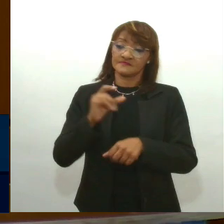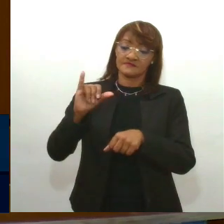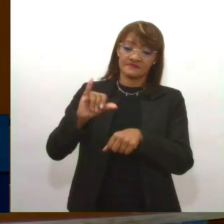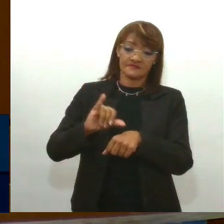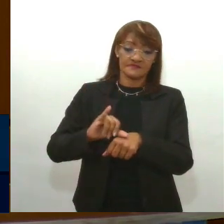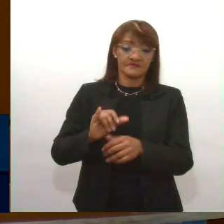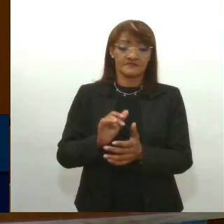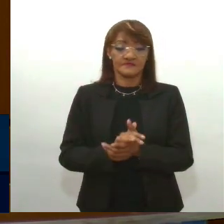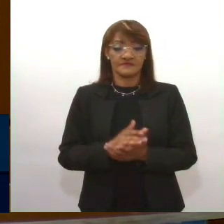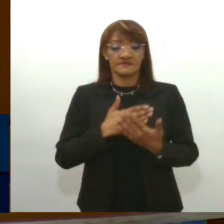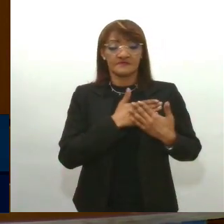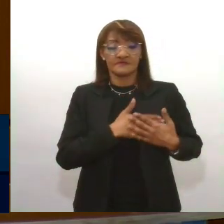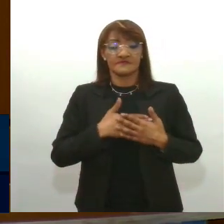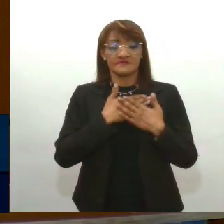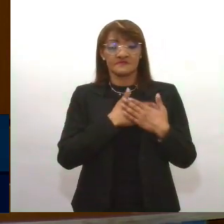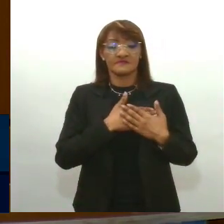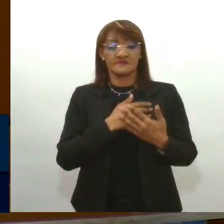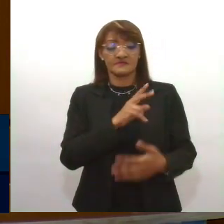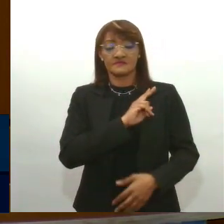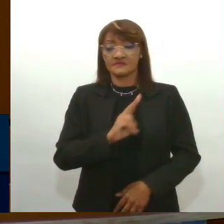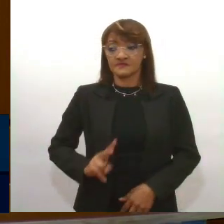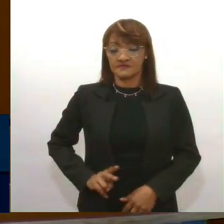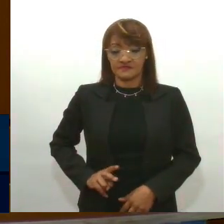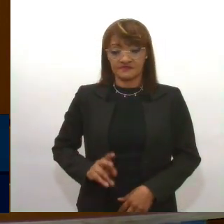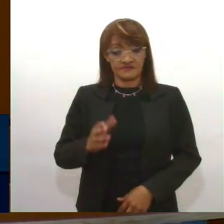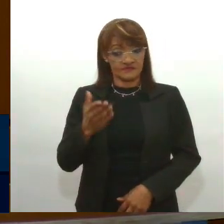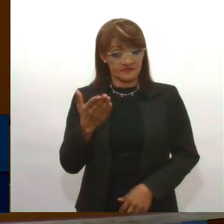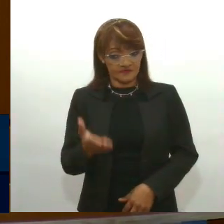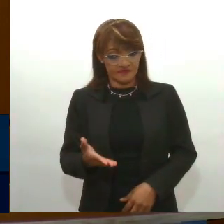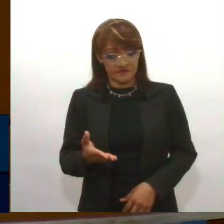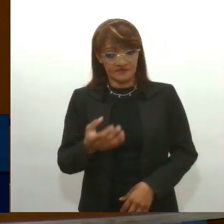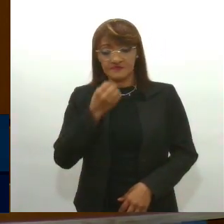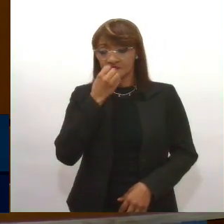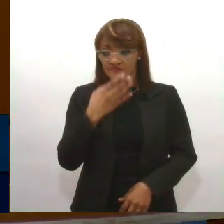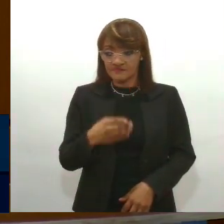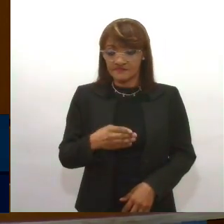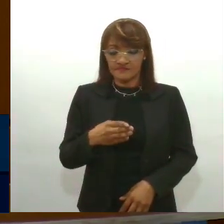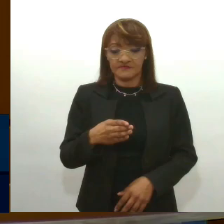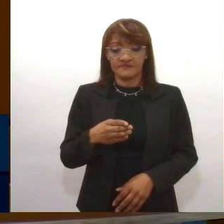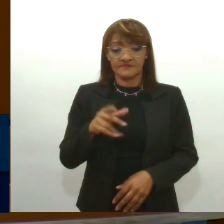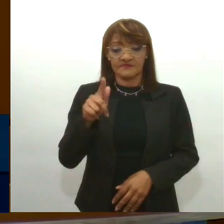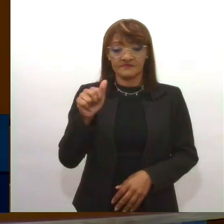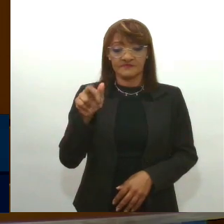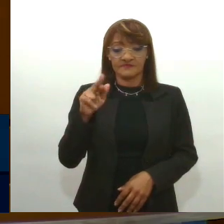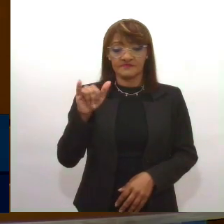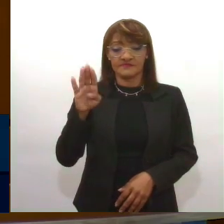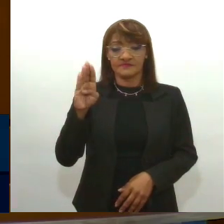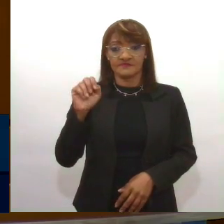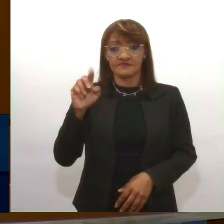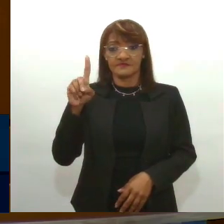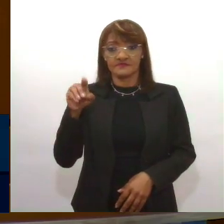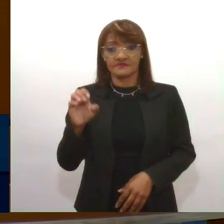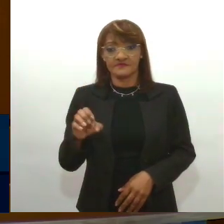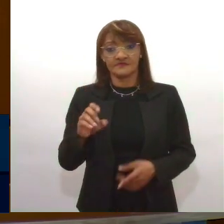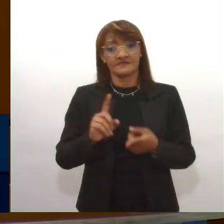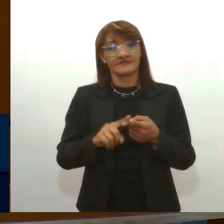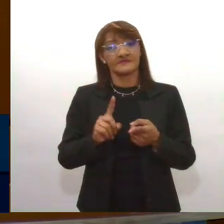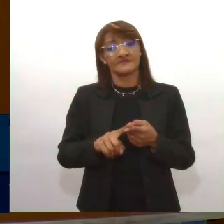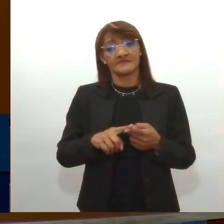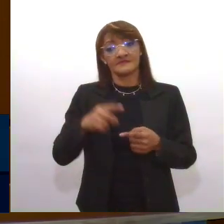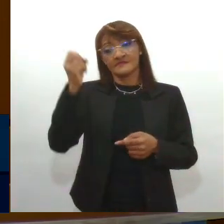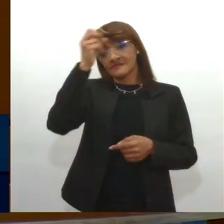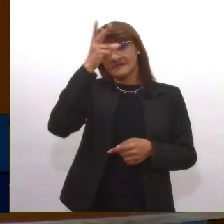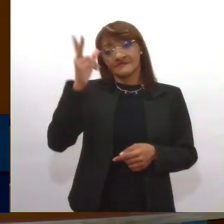Breno Garibaldo saiu muito bem nosso eh futuro prefeito prefeito né eleito de Nossa Senhora do